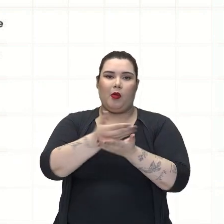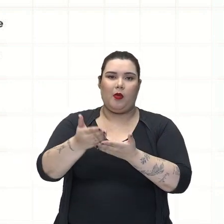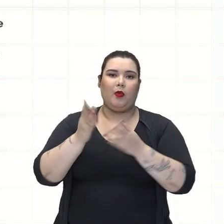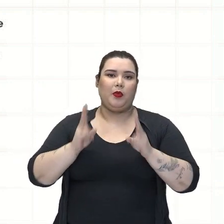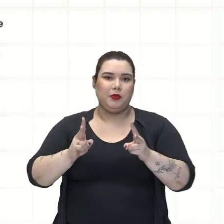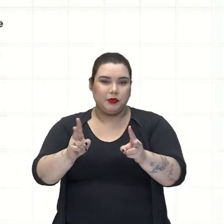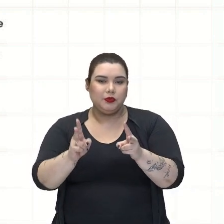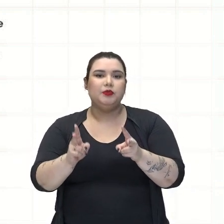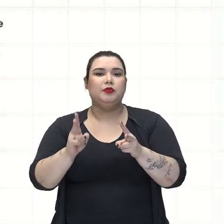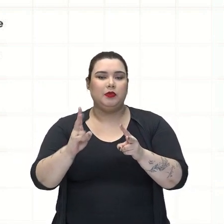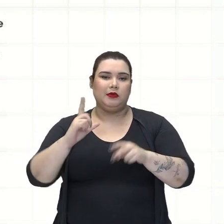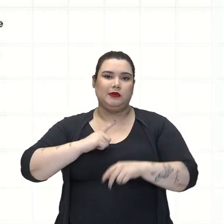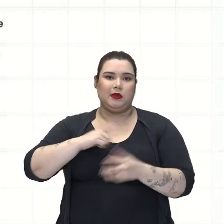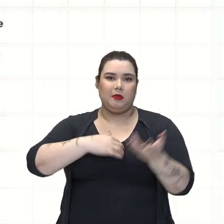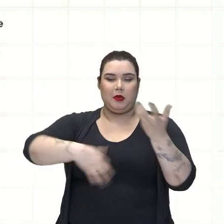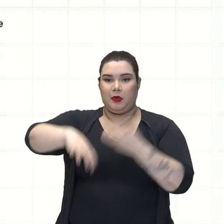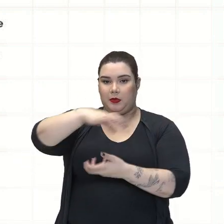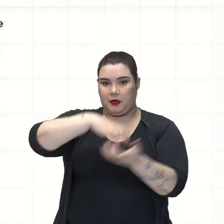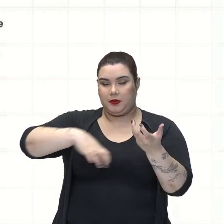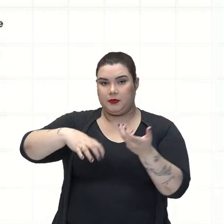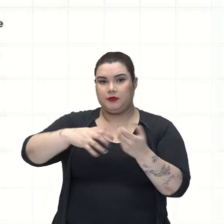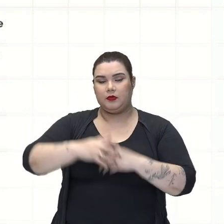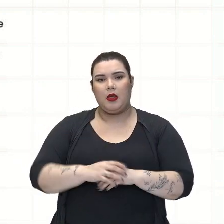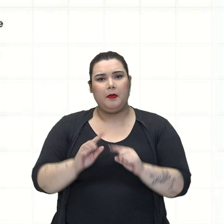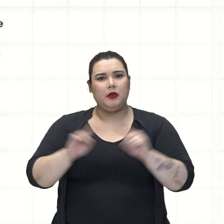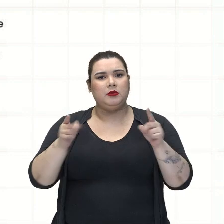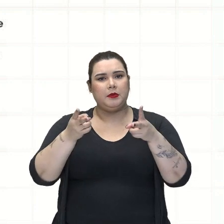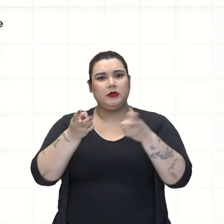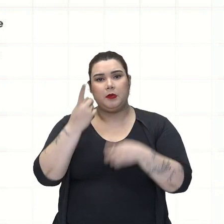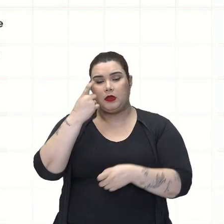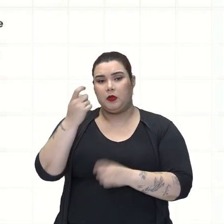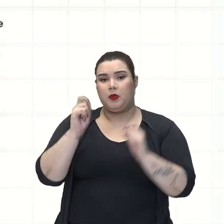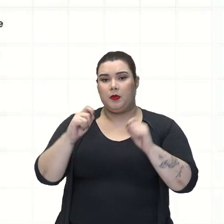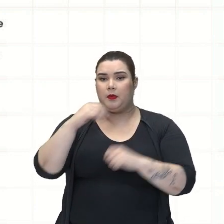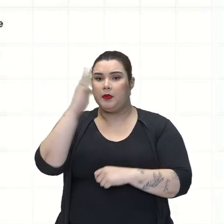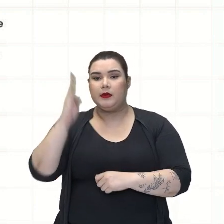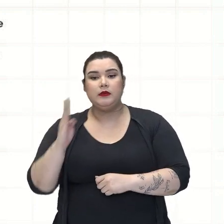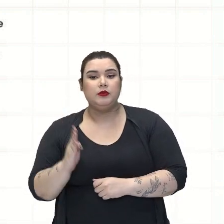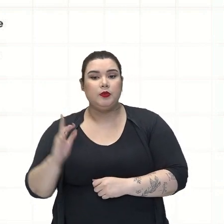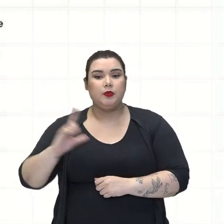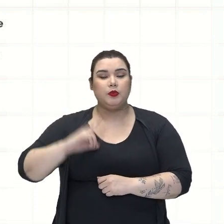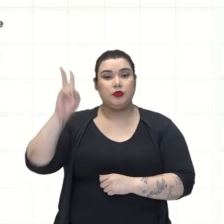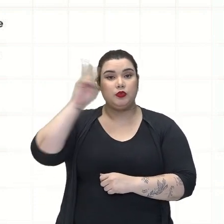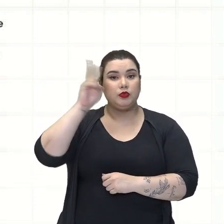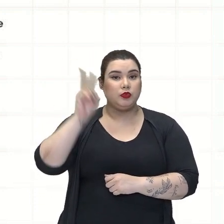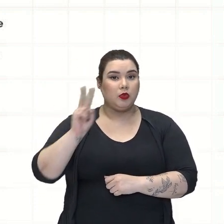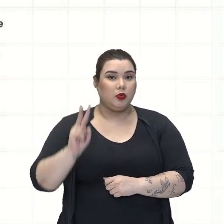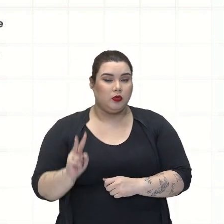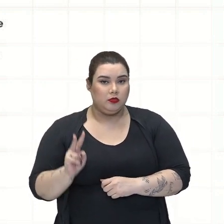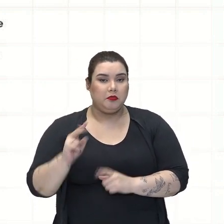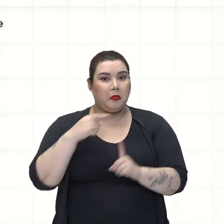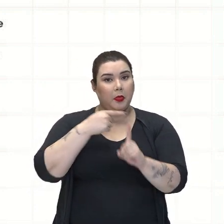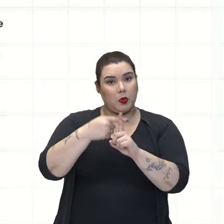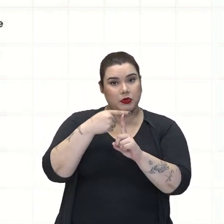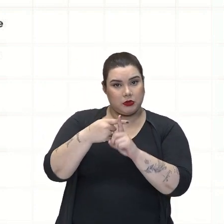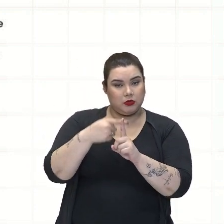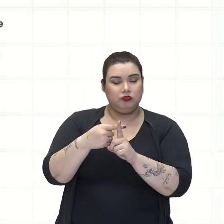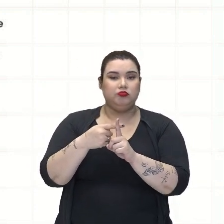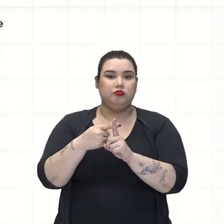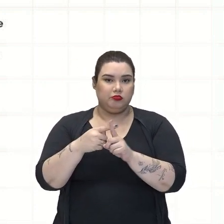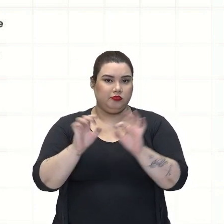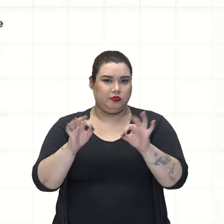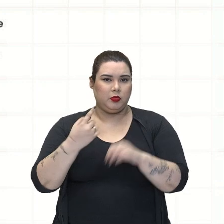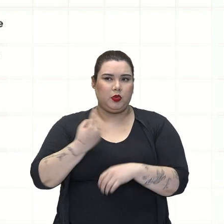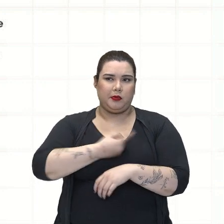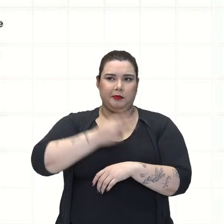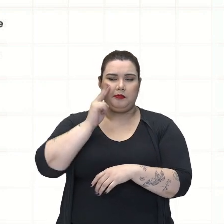está acontecendo. Mas olha que interessante, o Brasil ele tem esse histórico muito positivo, na verdade, quando a gente olha para